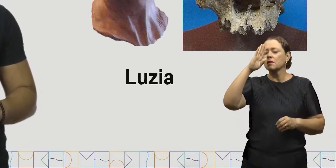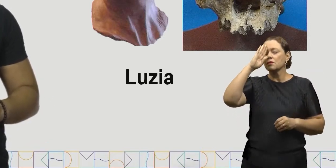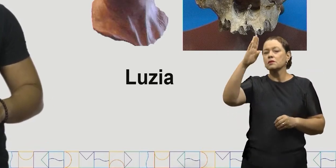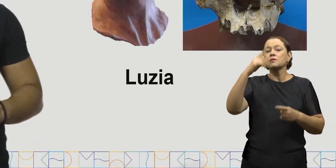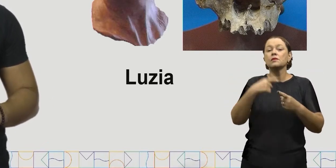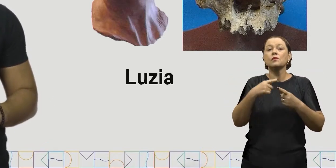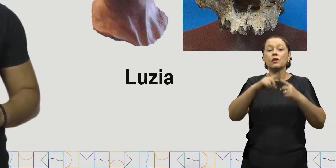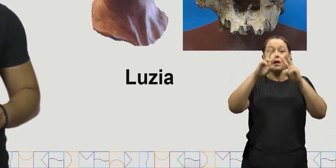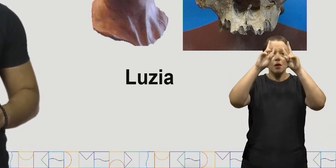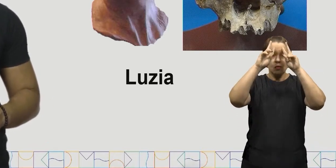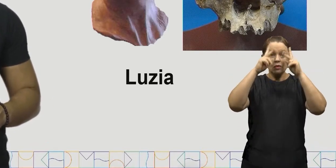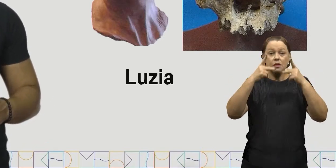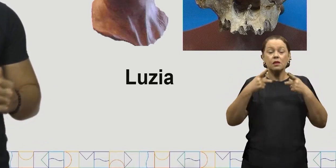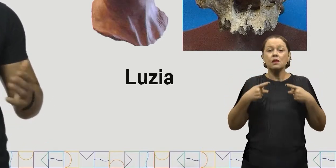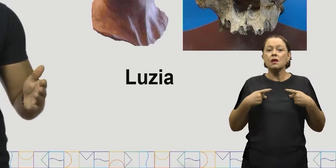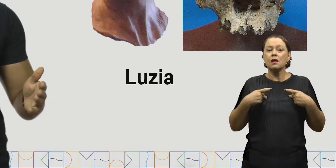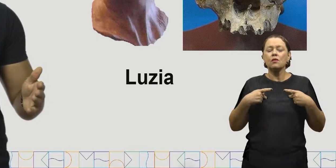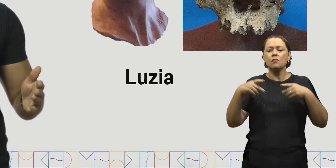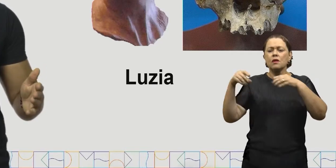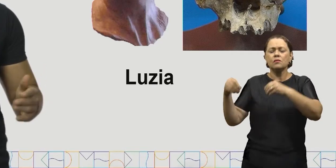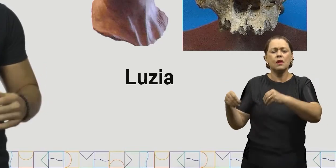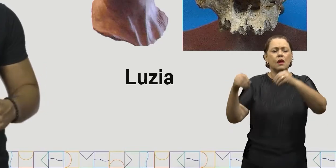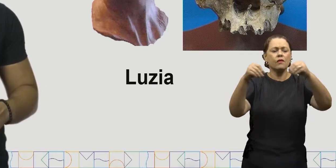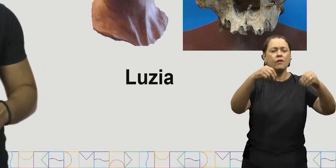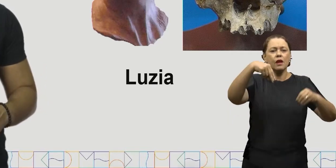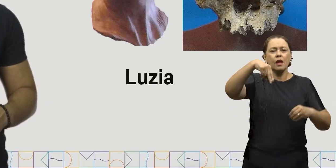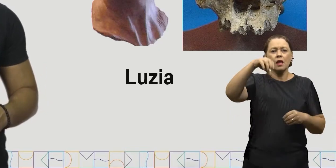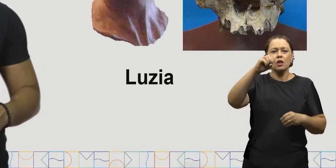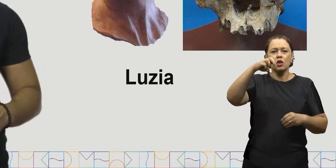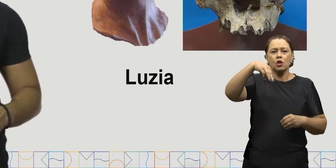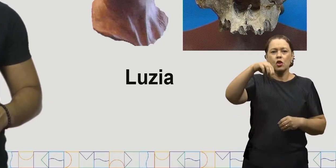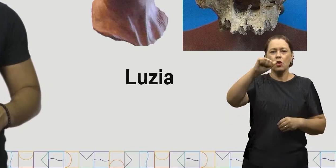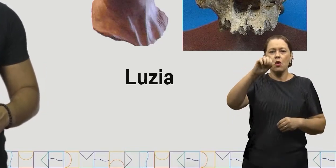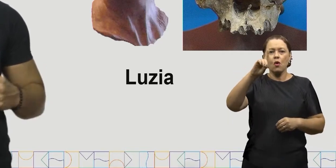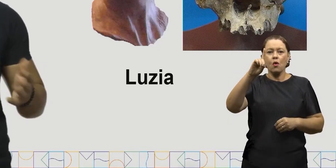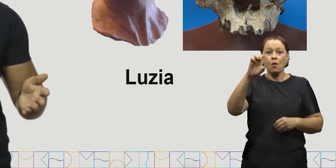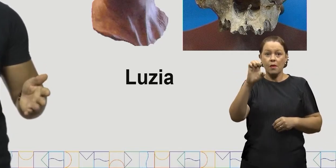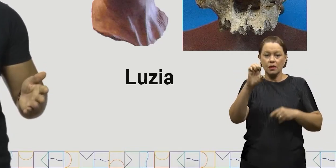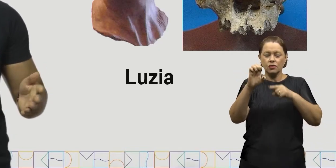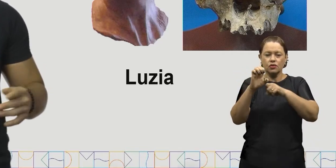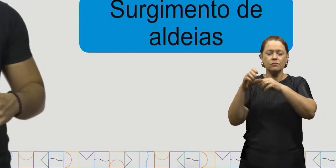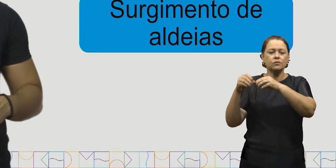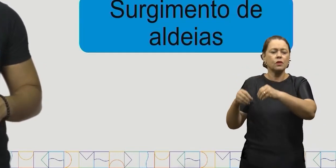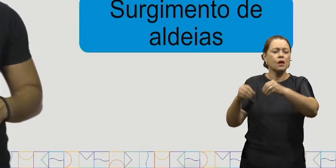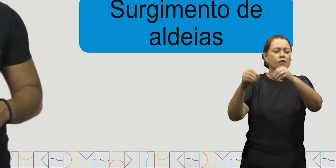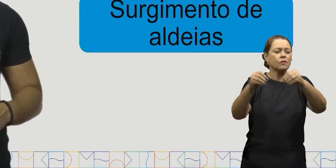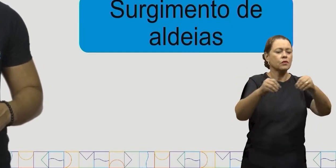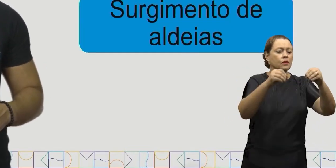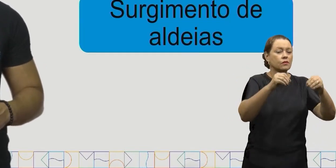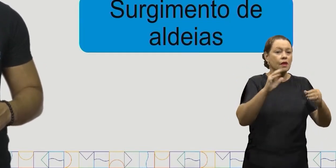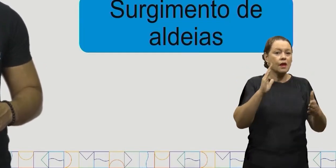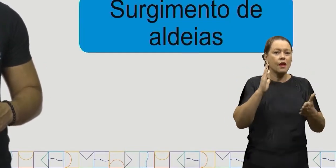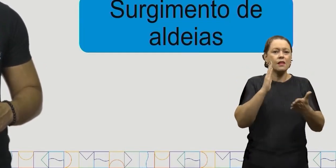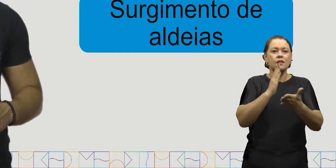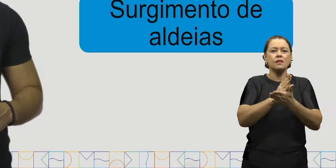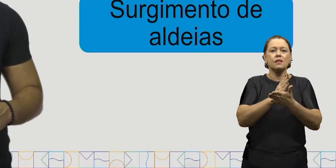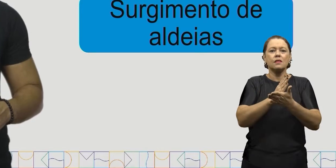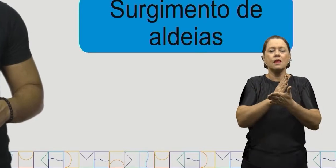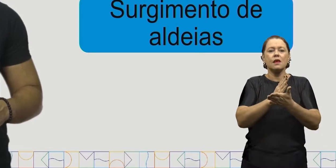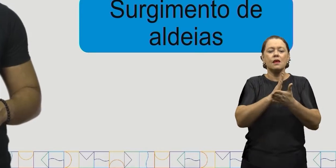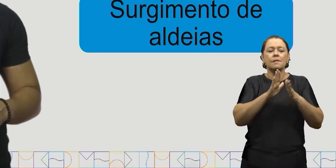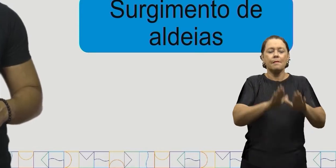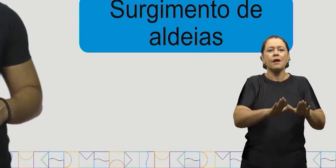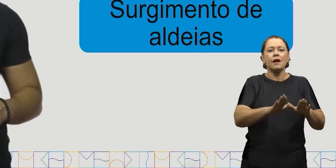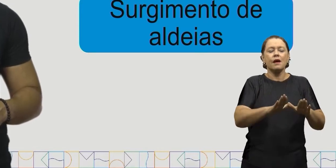ser humano era nômade, vivia se deslocando de um lugar para o outro. Isso até que ele se torna sedentário.